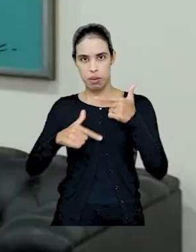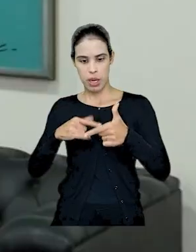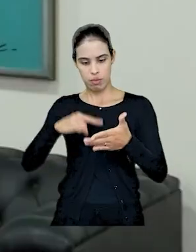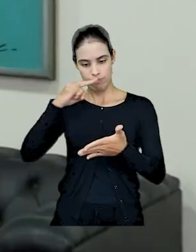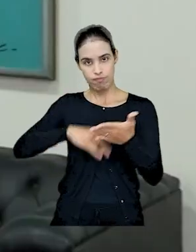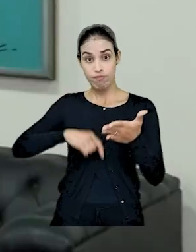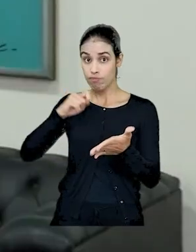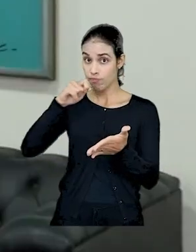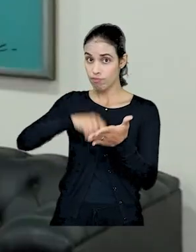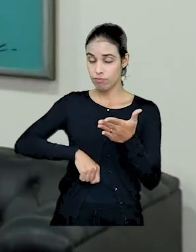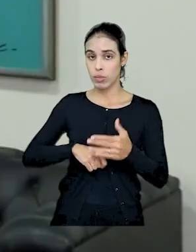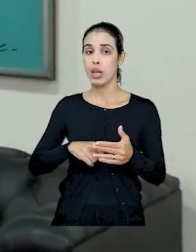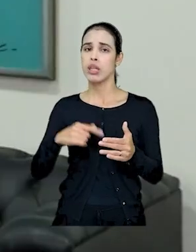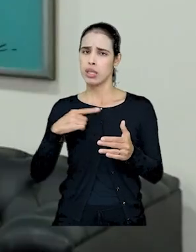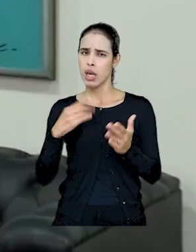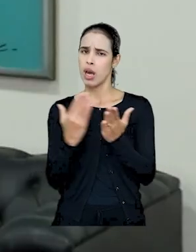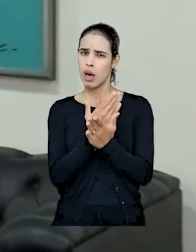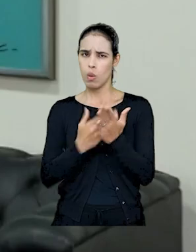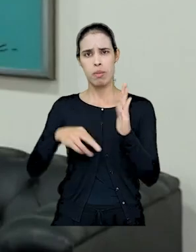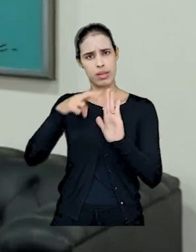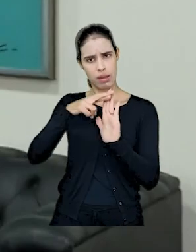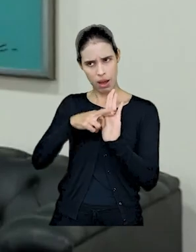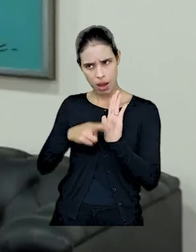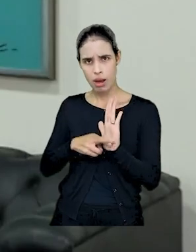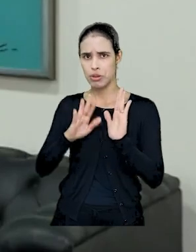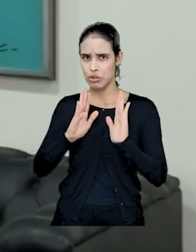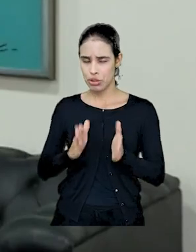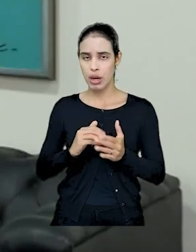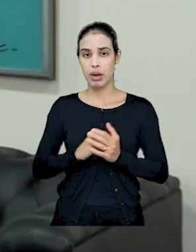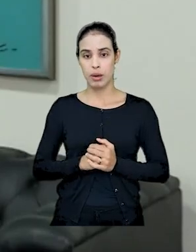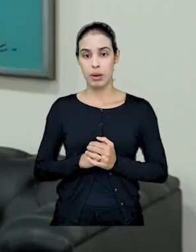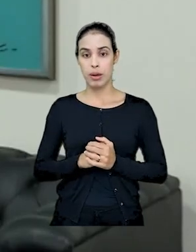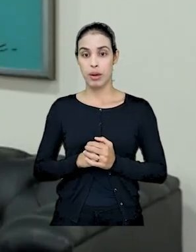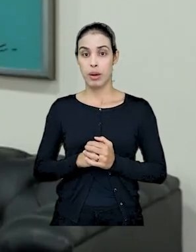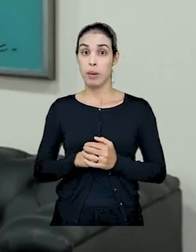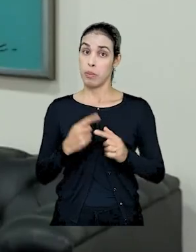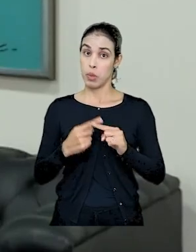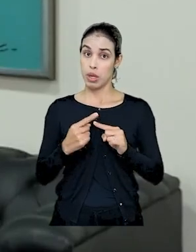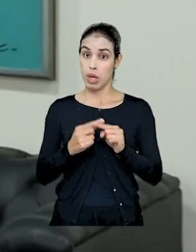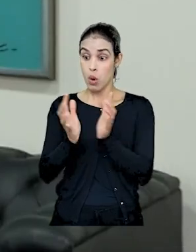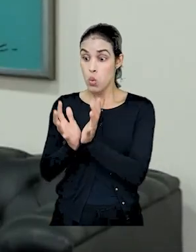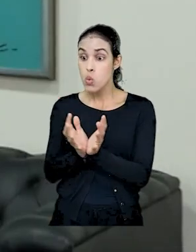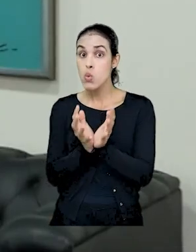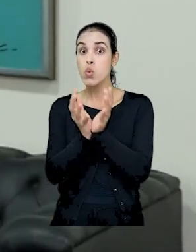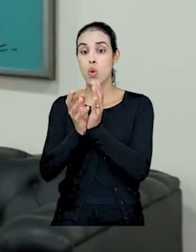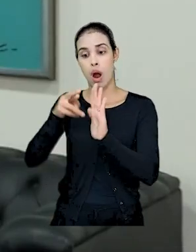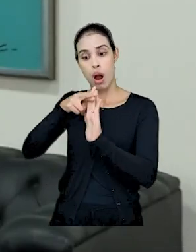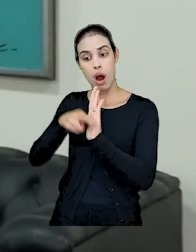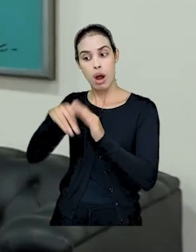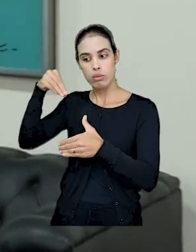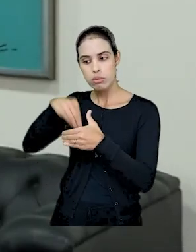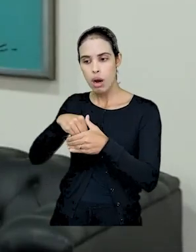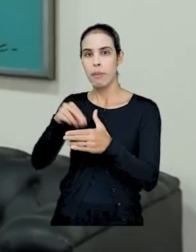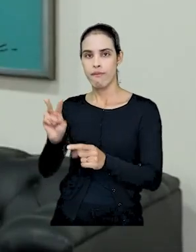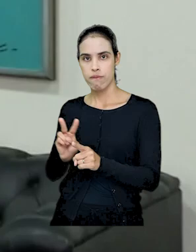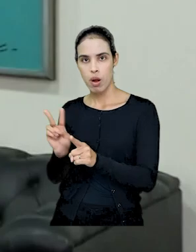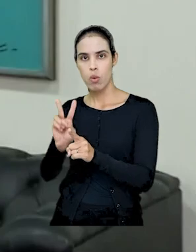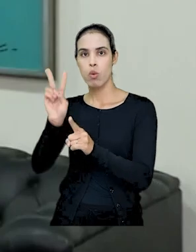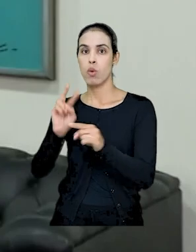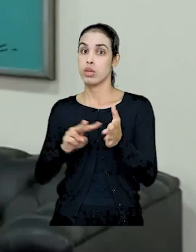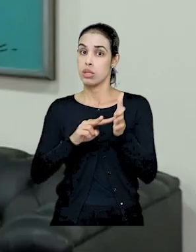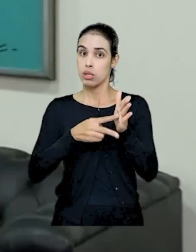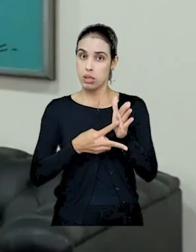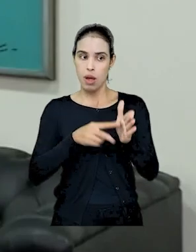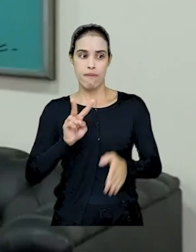trabalho nós já temos alguns princípios algumas diretrizes como prestígio a negociação coletiva valorização do sindicato